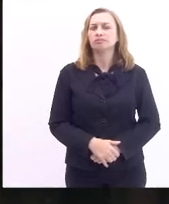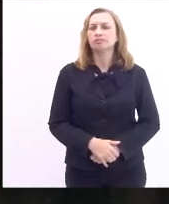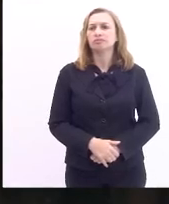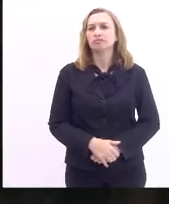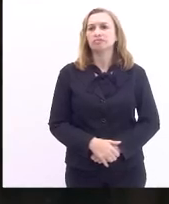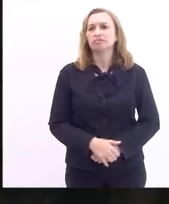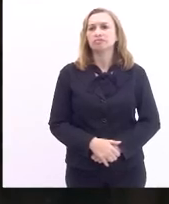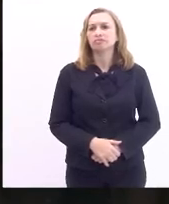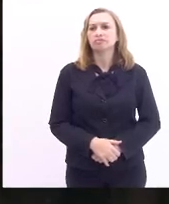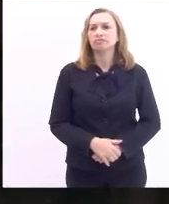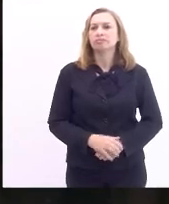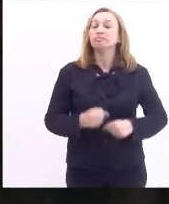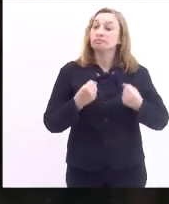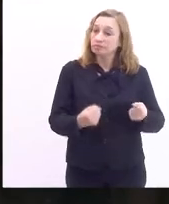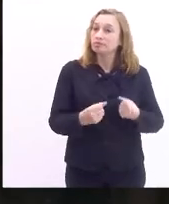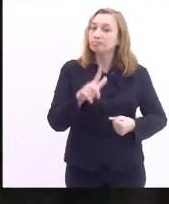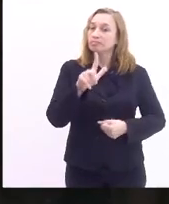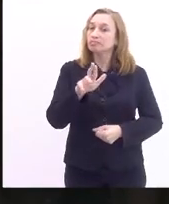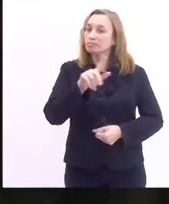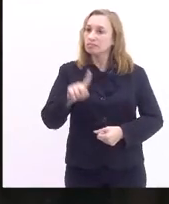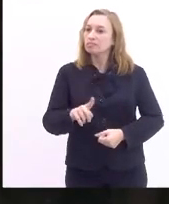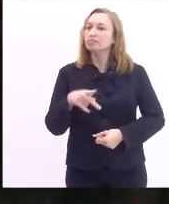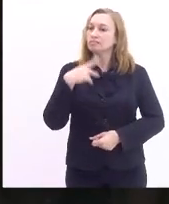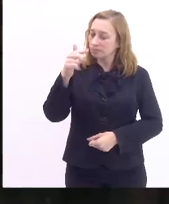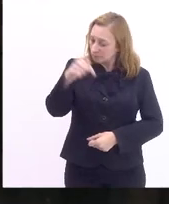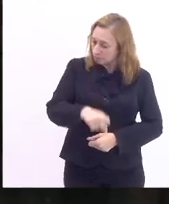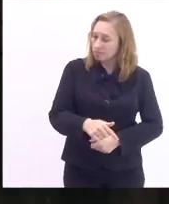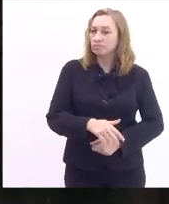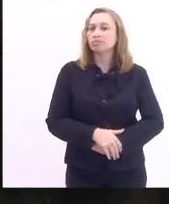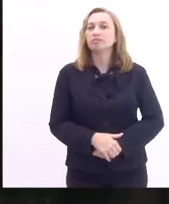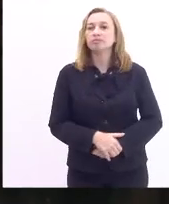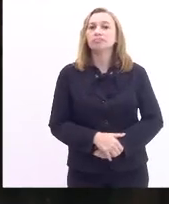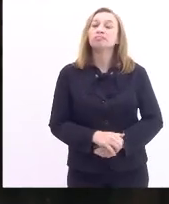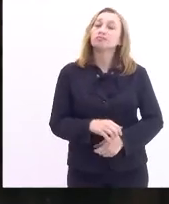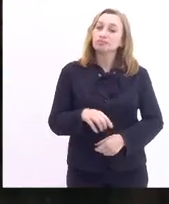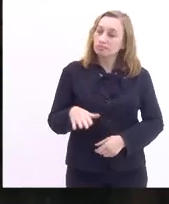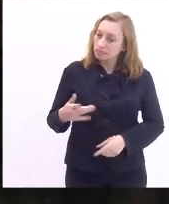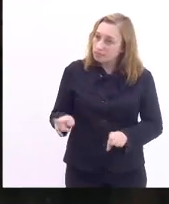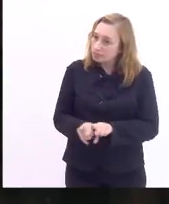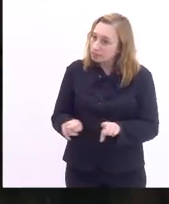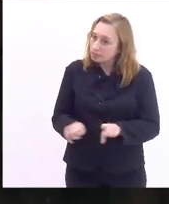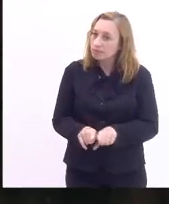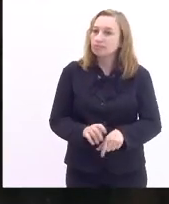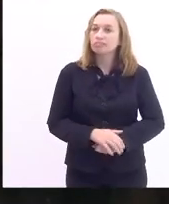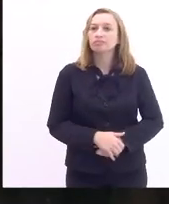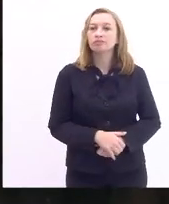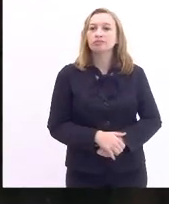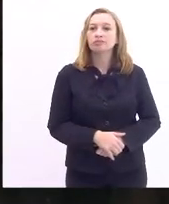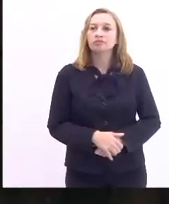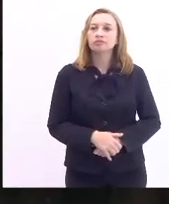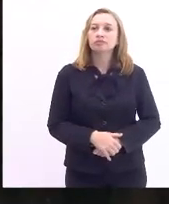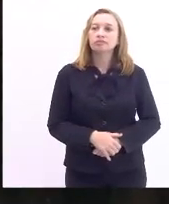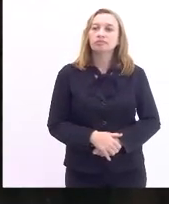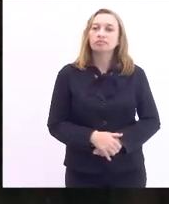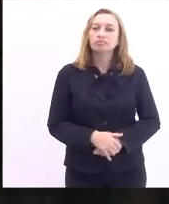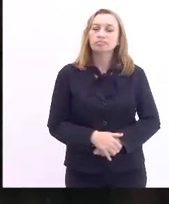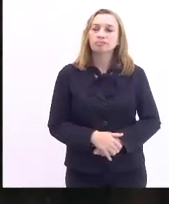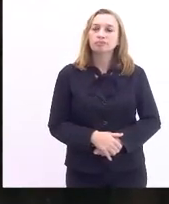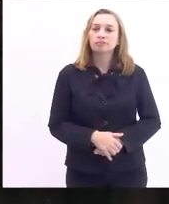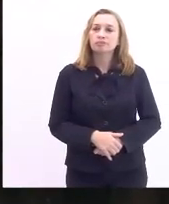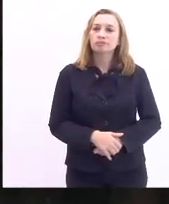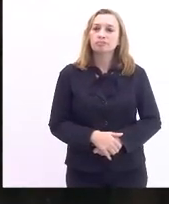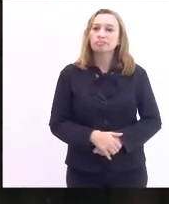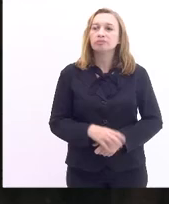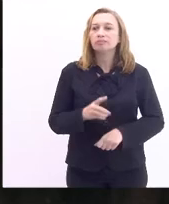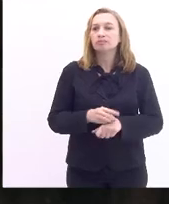a firmeza do Luiz Sérgio de expressar aqui para o planeta é a sua opinião quanto à disposição não podia ter falado tá até falado nada